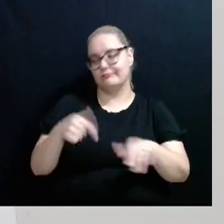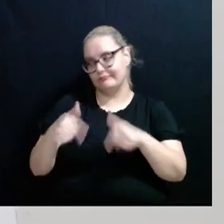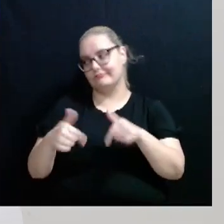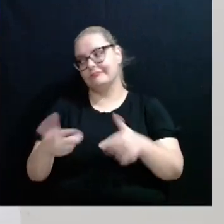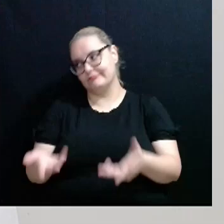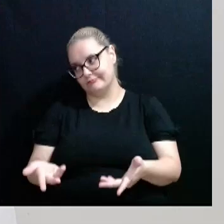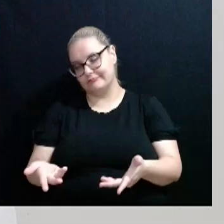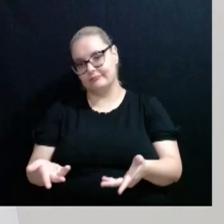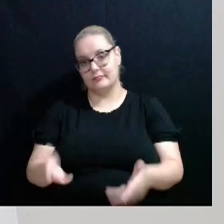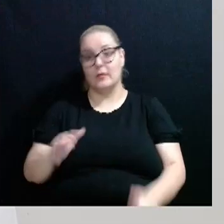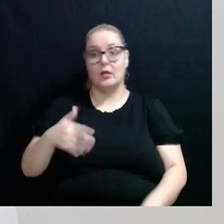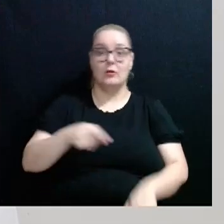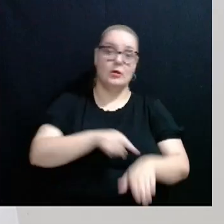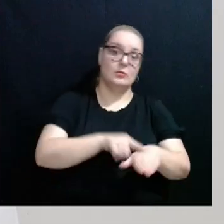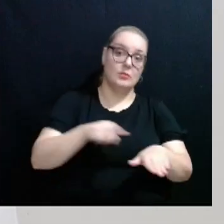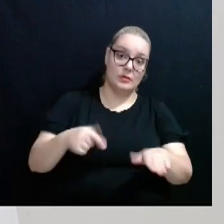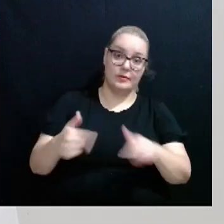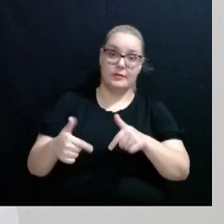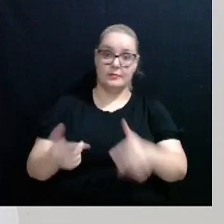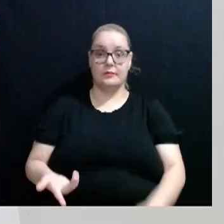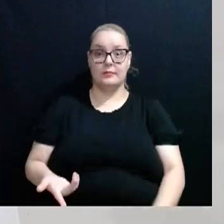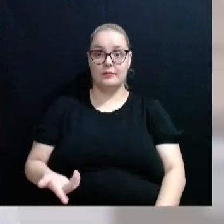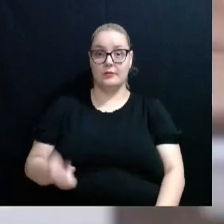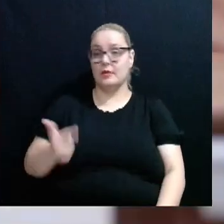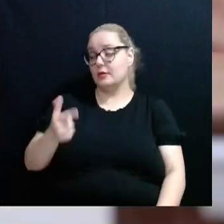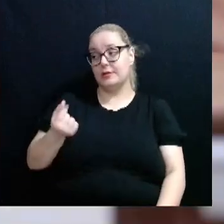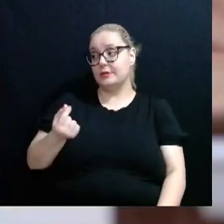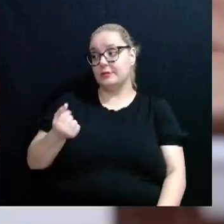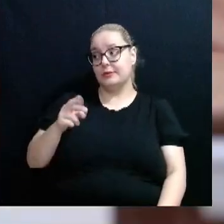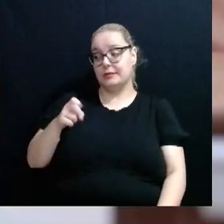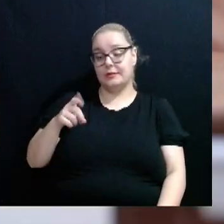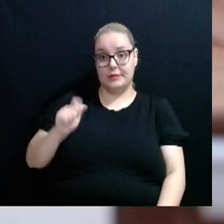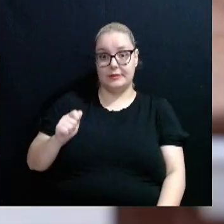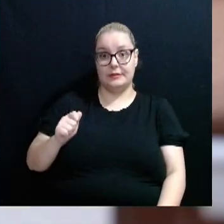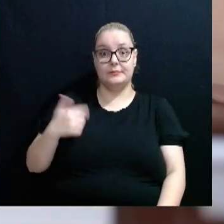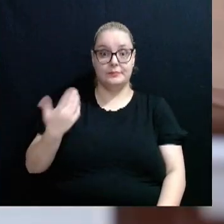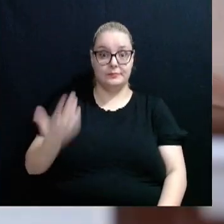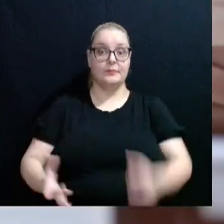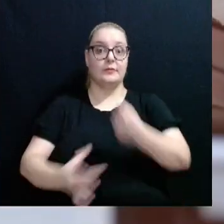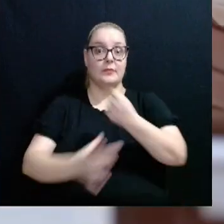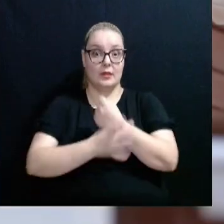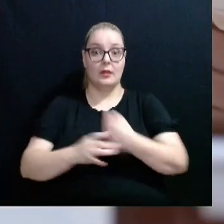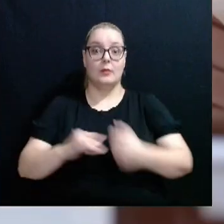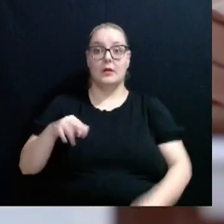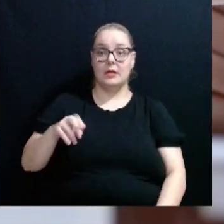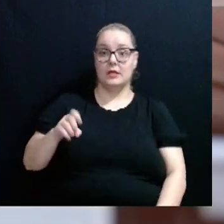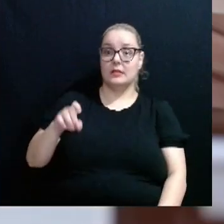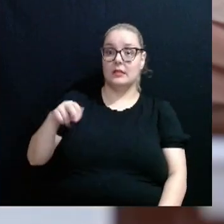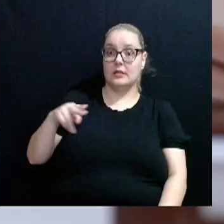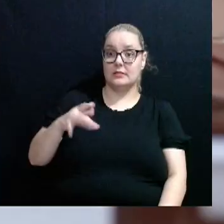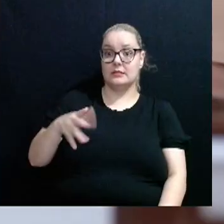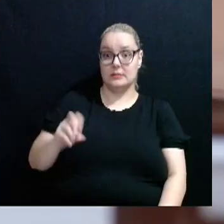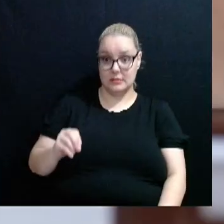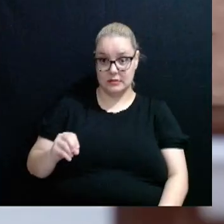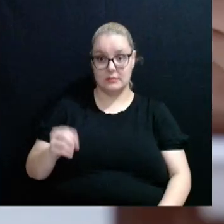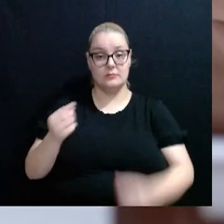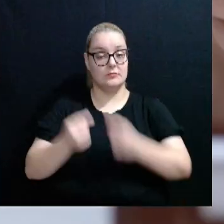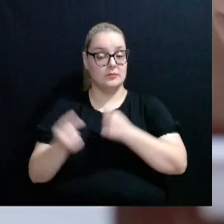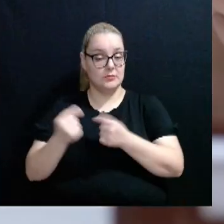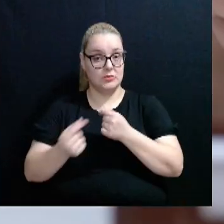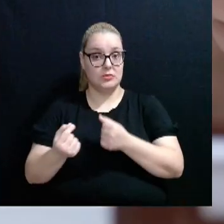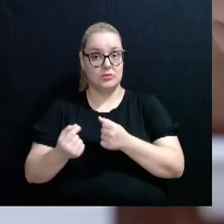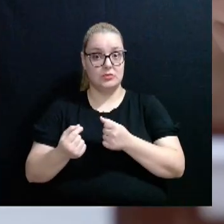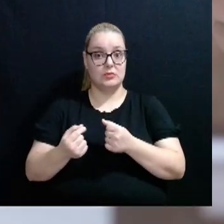afasto do trabalho, eu não tenho renda. Então, o seguro é uma indenização financeira em dinheiro pelo diagnóstico